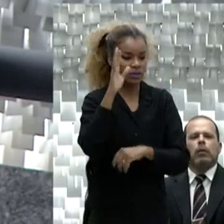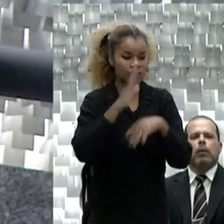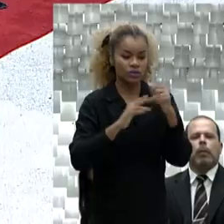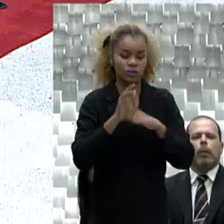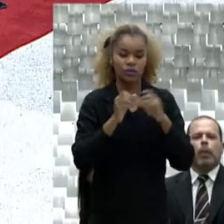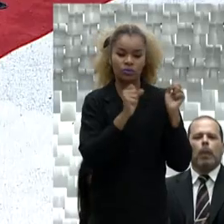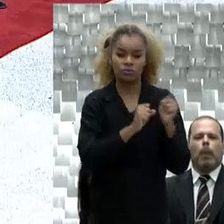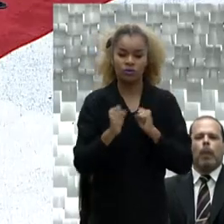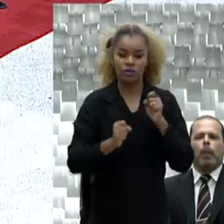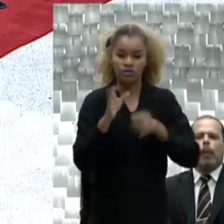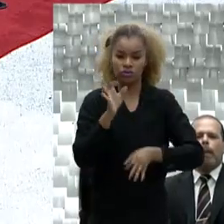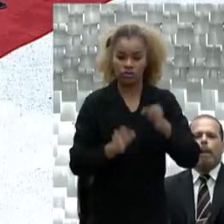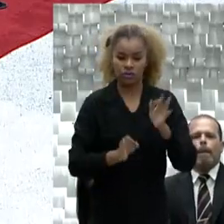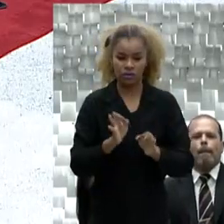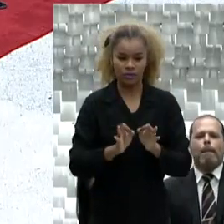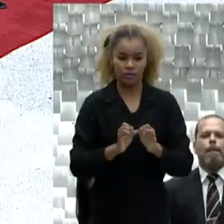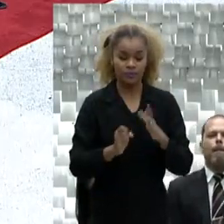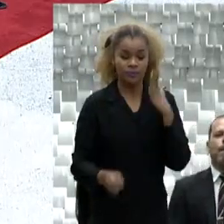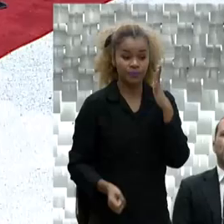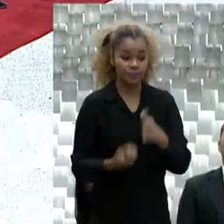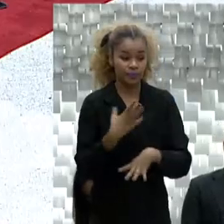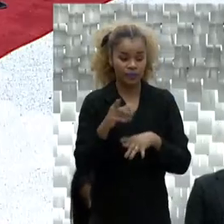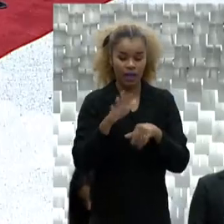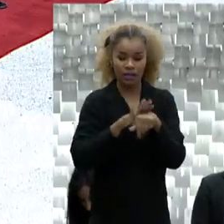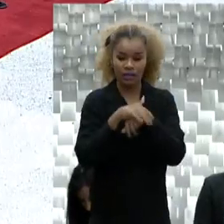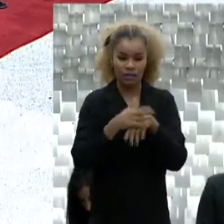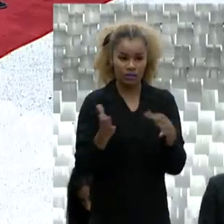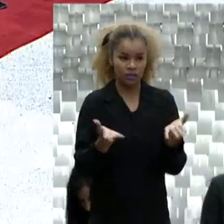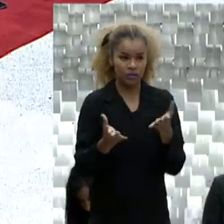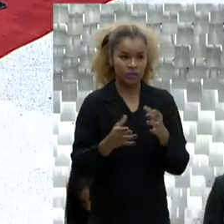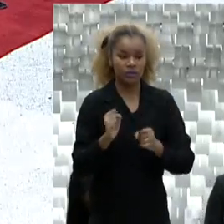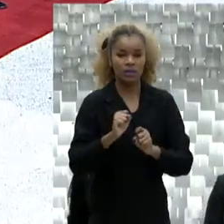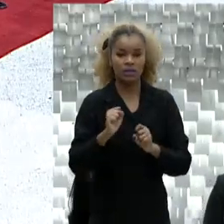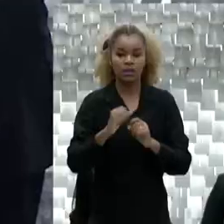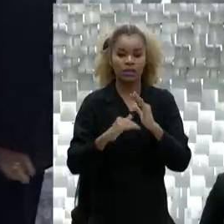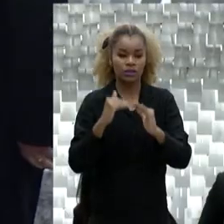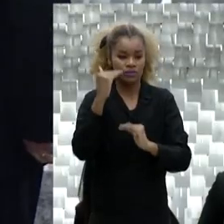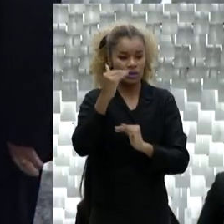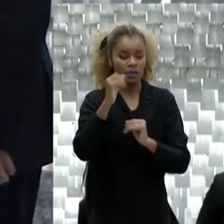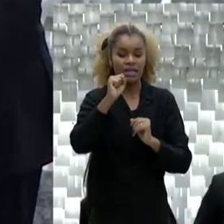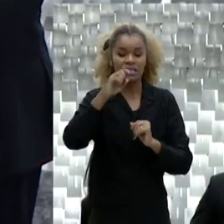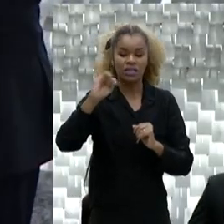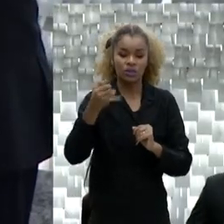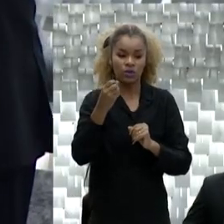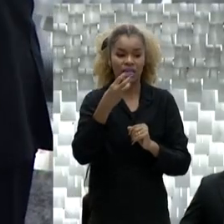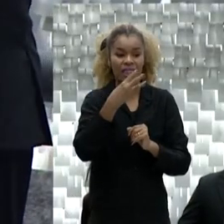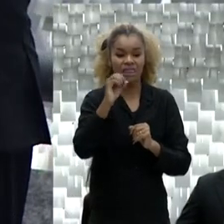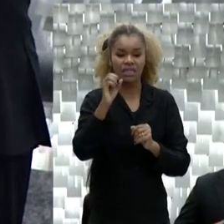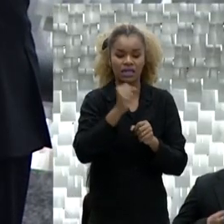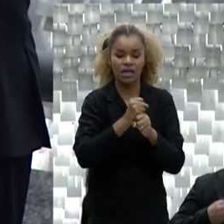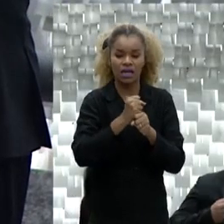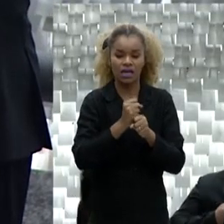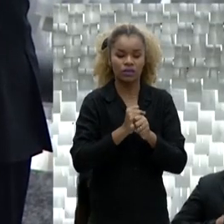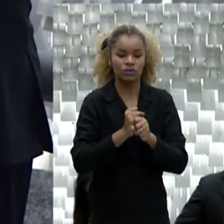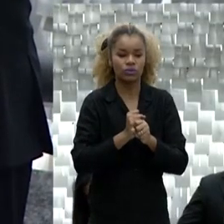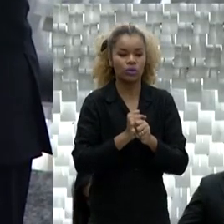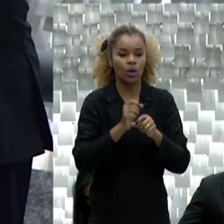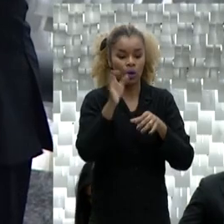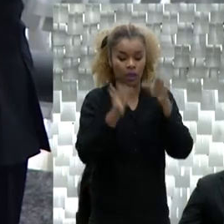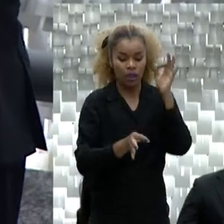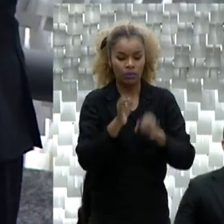Judiciário. O lançamento dessa noite, Superior Tribunal de Justiça, 30 anos do Tribunal da Cidadania,